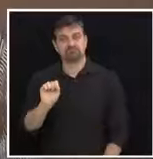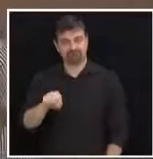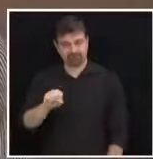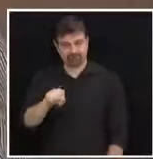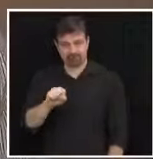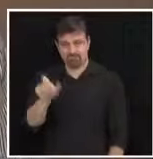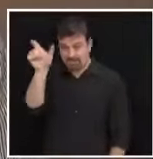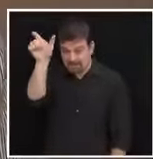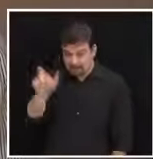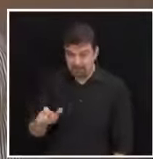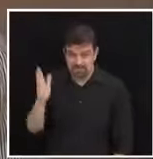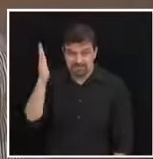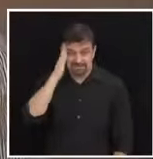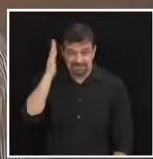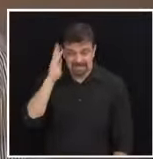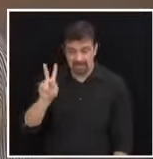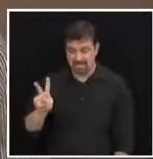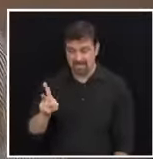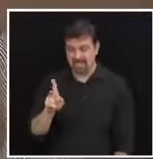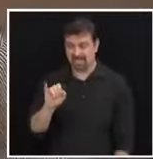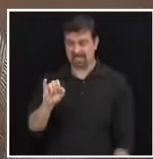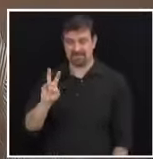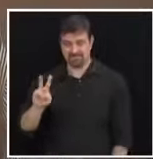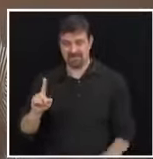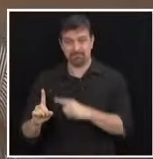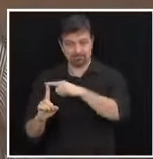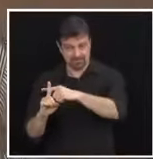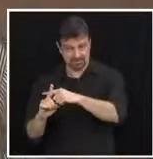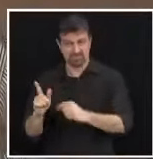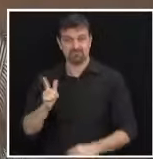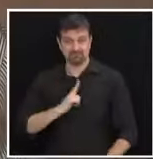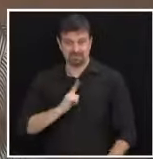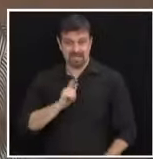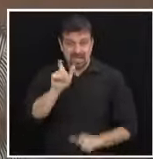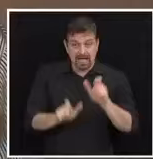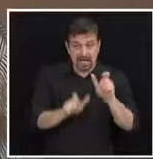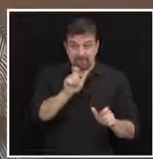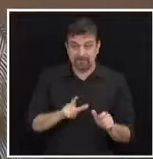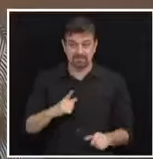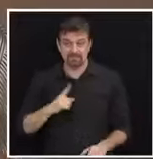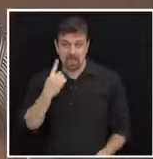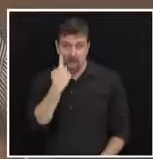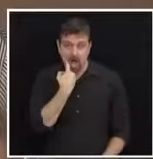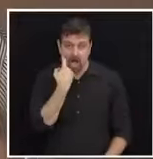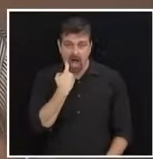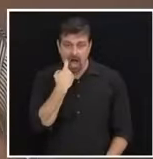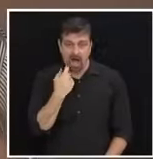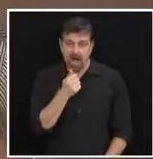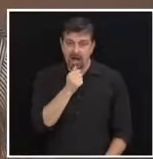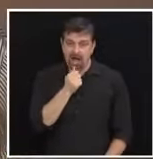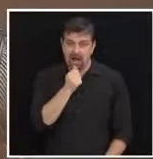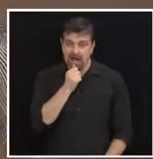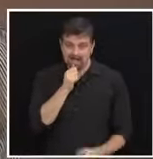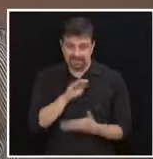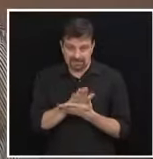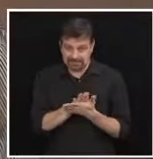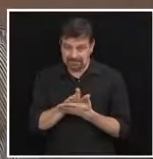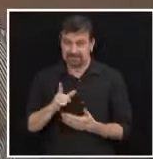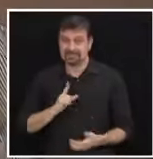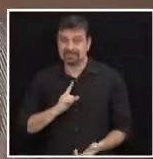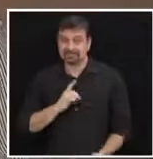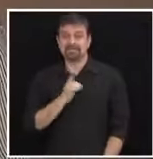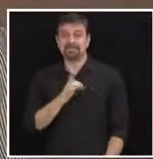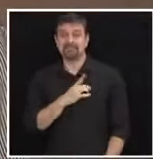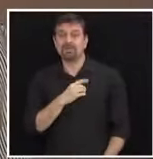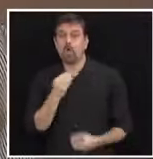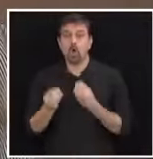quem descobre que tem o vírus, quanto aqueles que ainda não fizeram o teste, tem medo de fazer por isso. Se eu descobrir, qual vai ser a reação, às